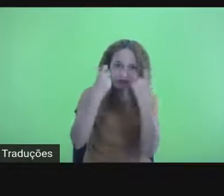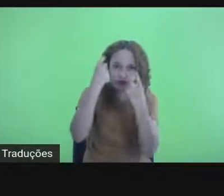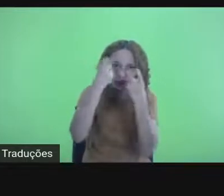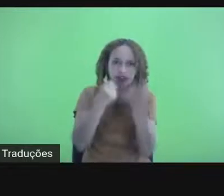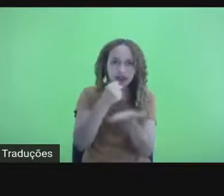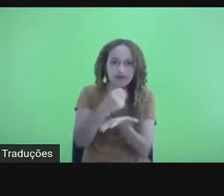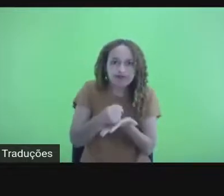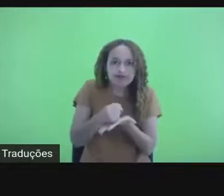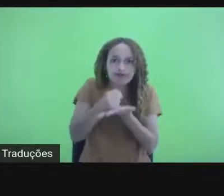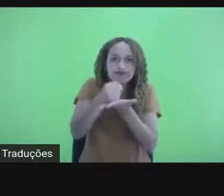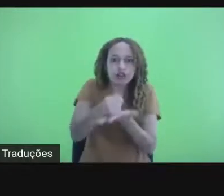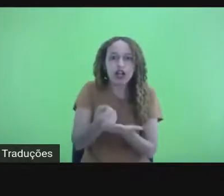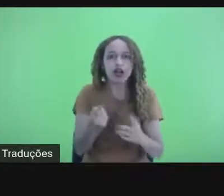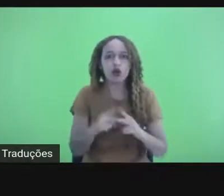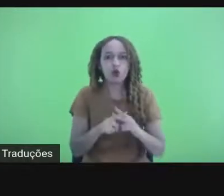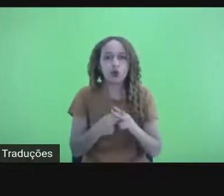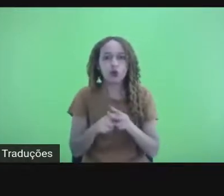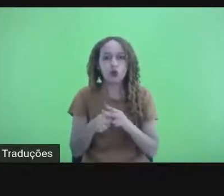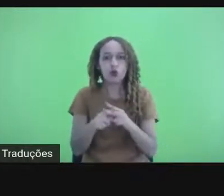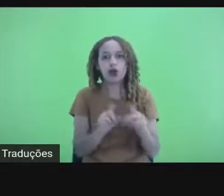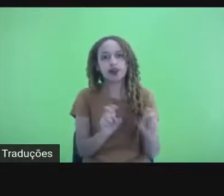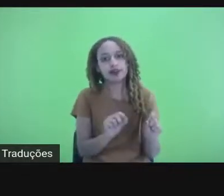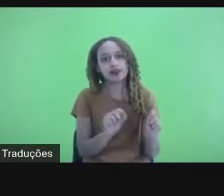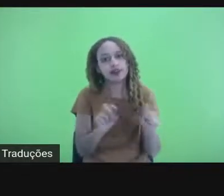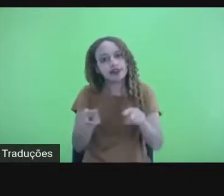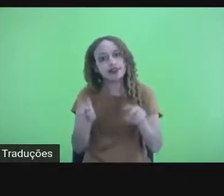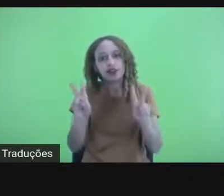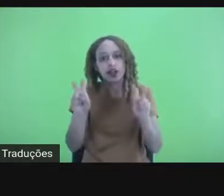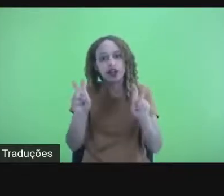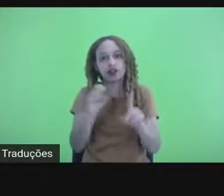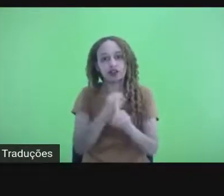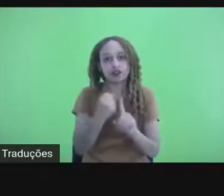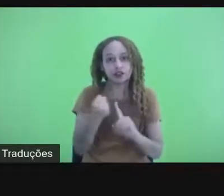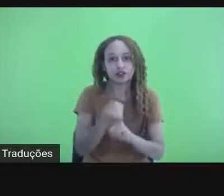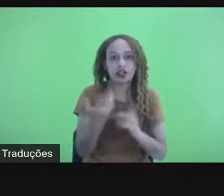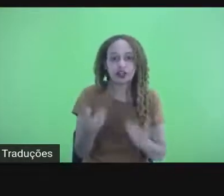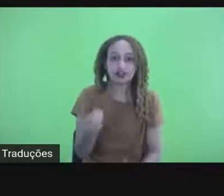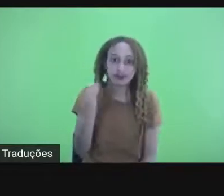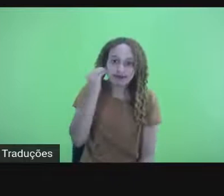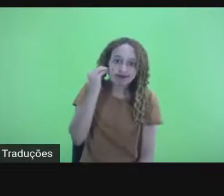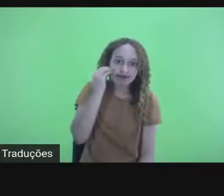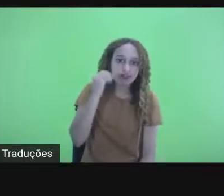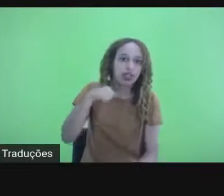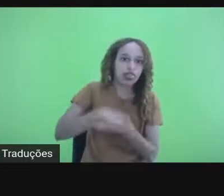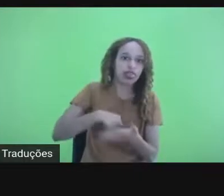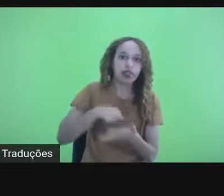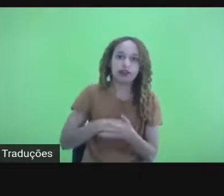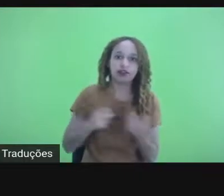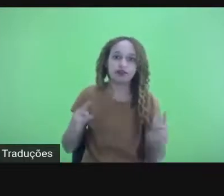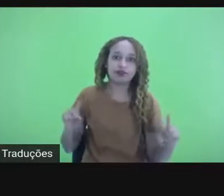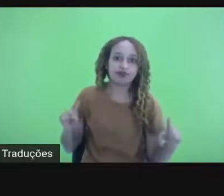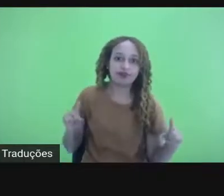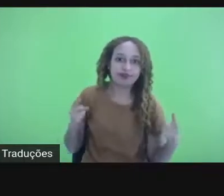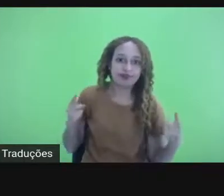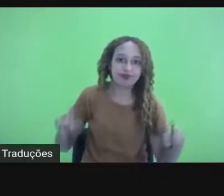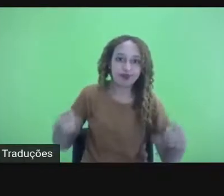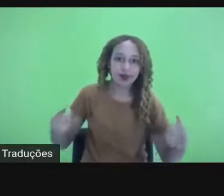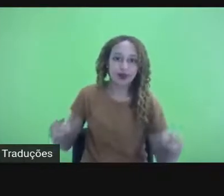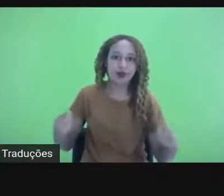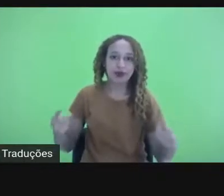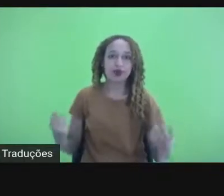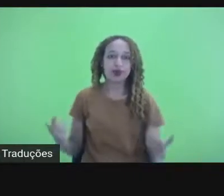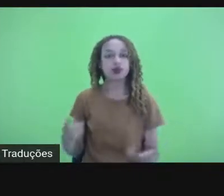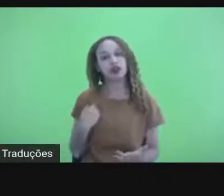a manutenção dessas questões sociais que a gente tanto tem tentado combater ao longo do